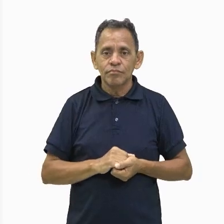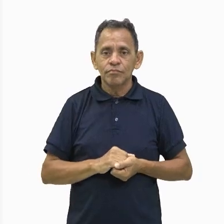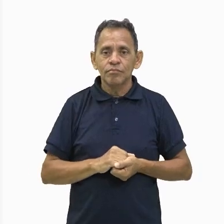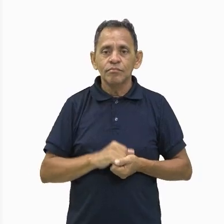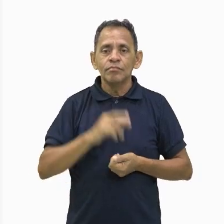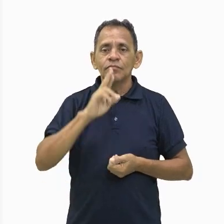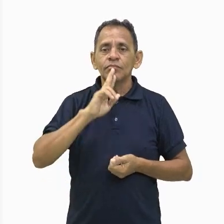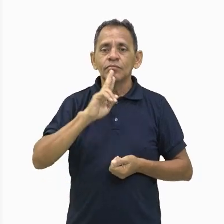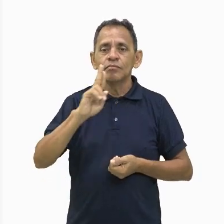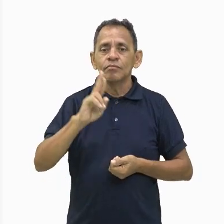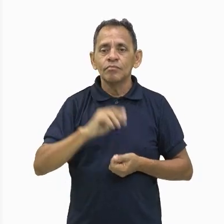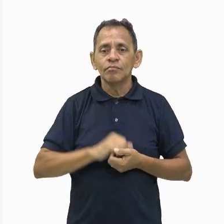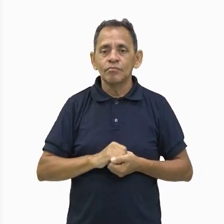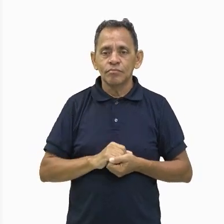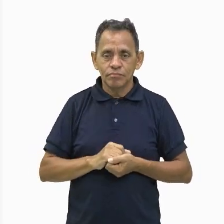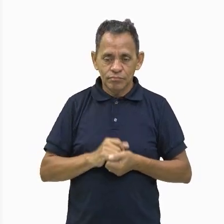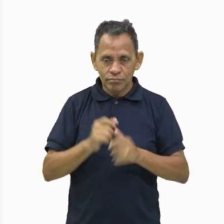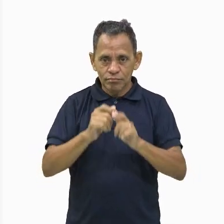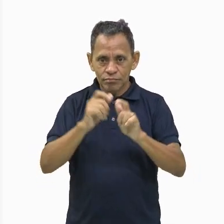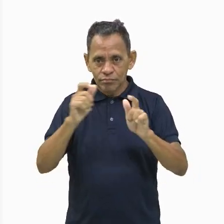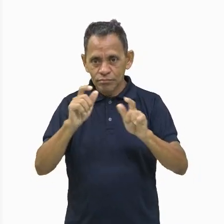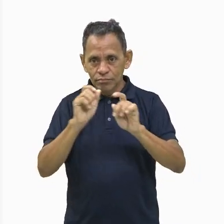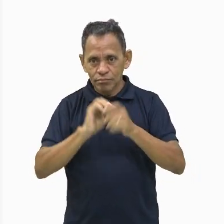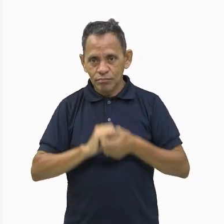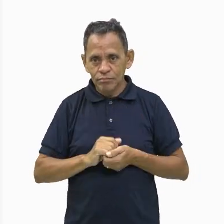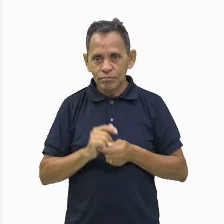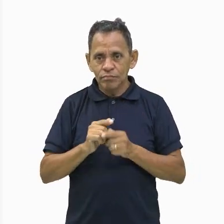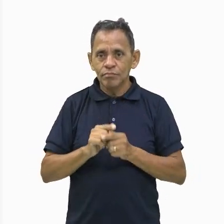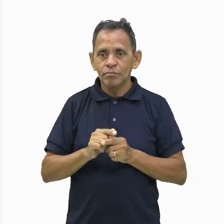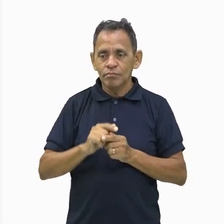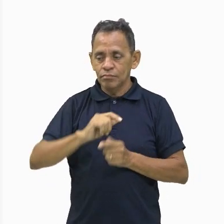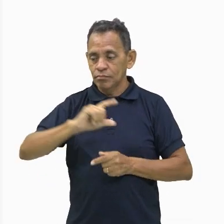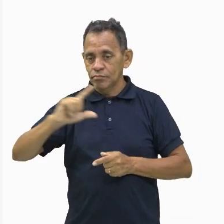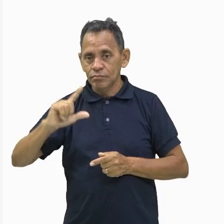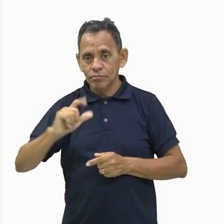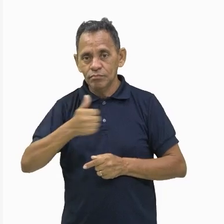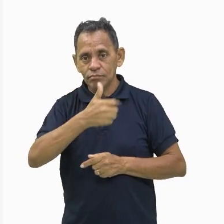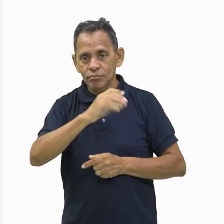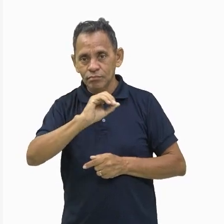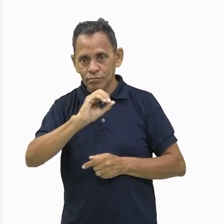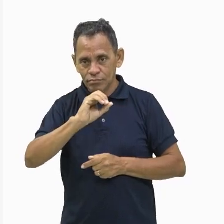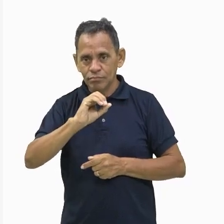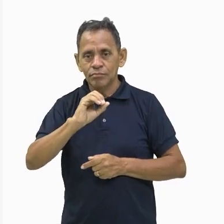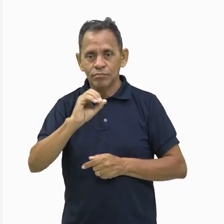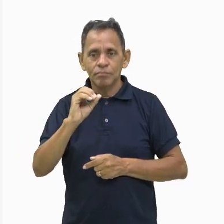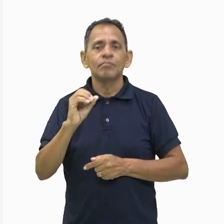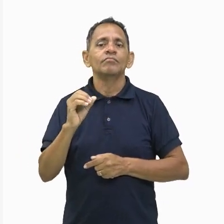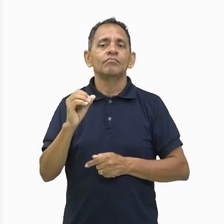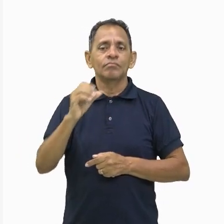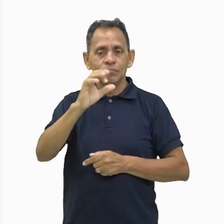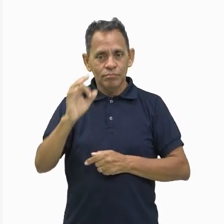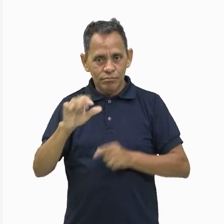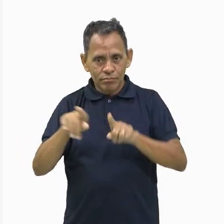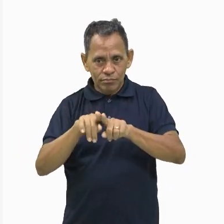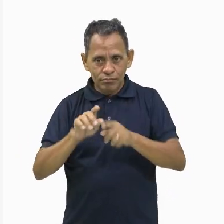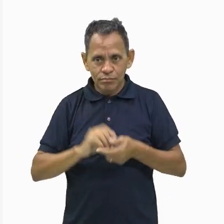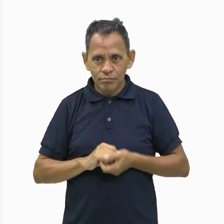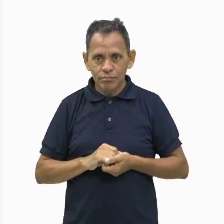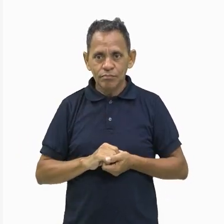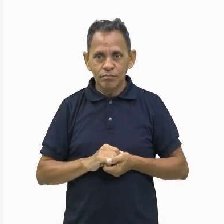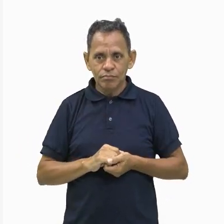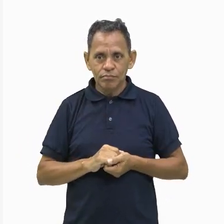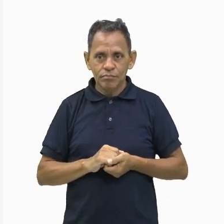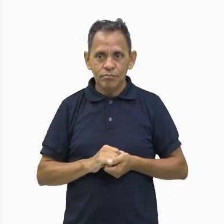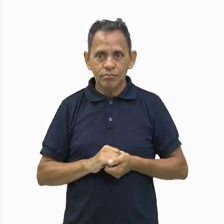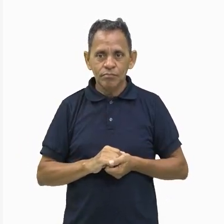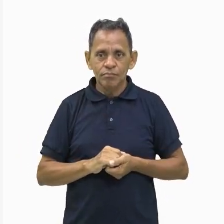Resolução, olha só, aumento de 10%, um aumento de 10%, em termos estritos na forma de fator de aumento, ele é a mesma coisa que a gente